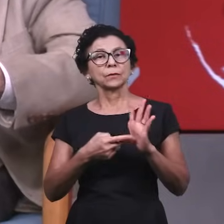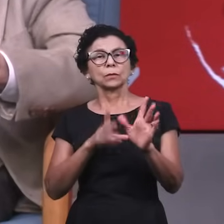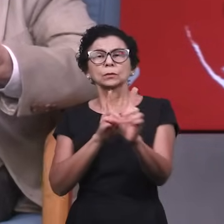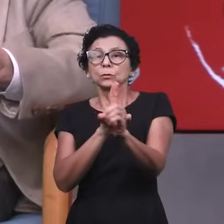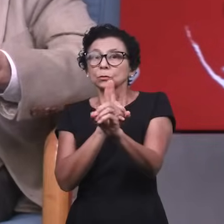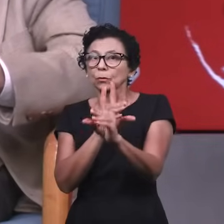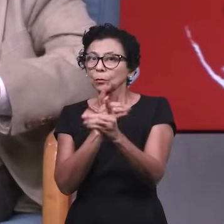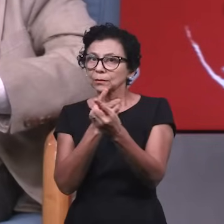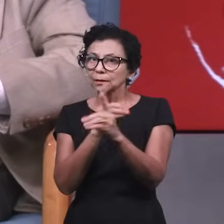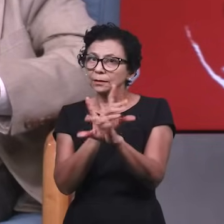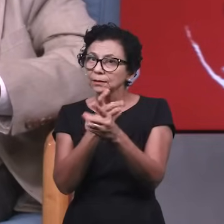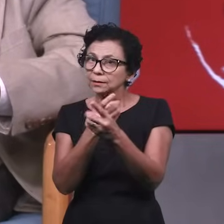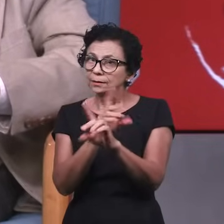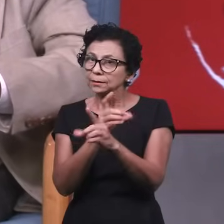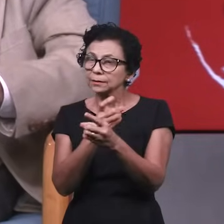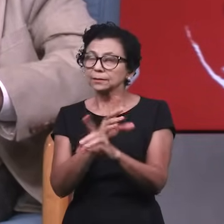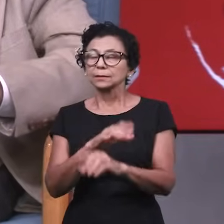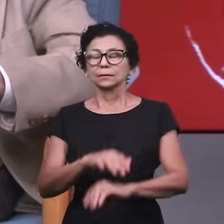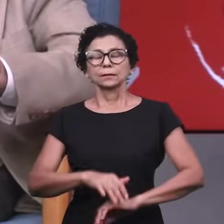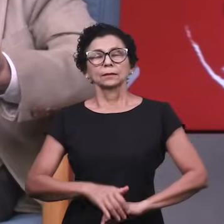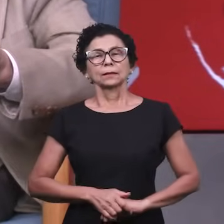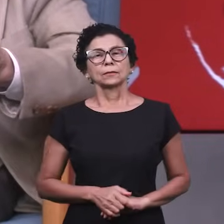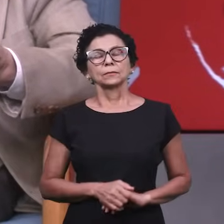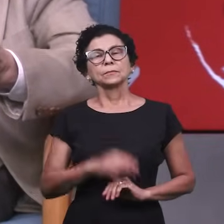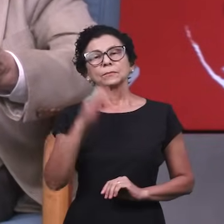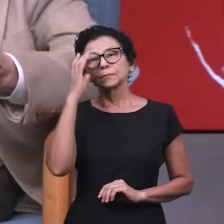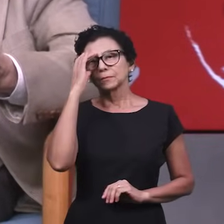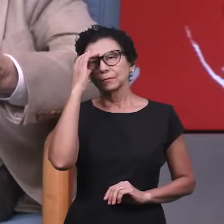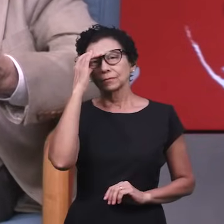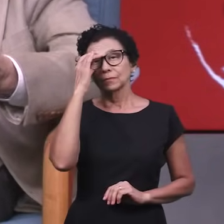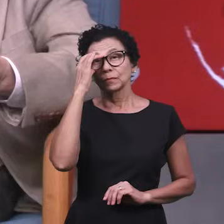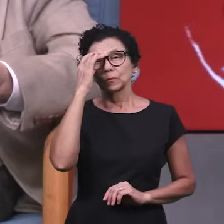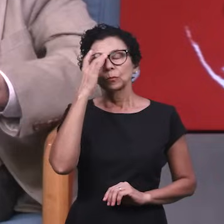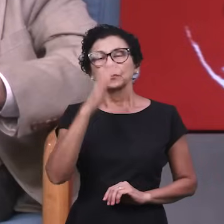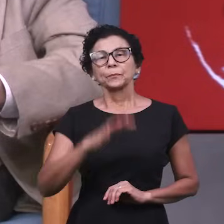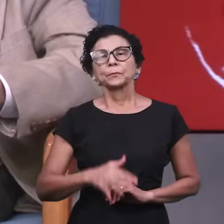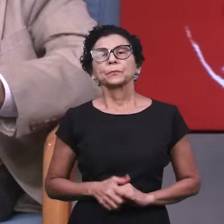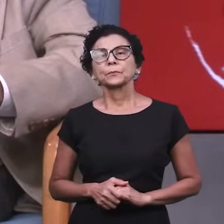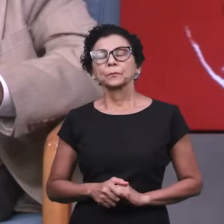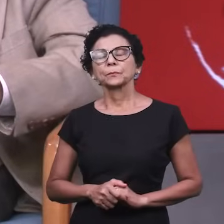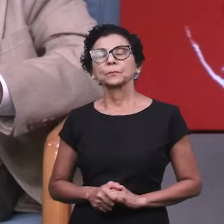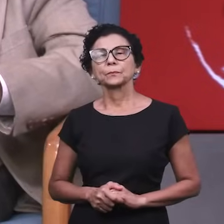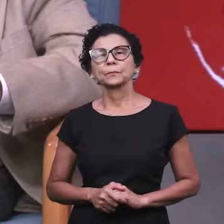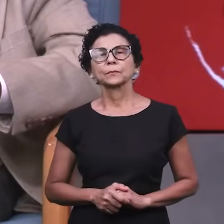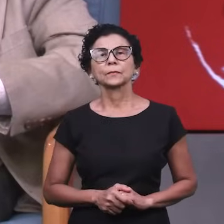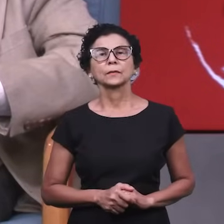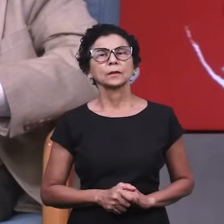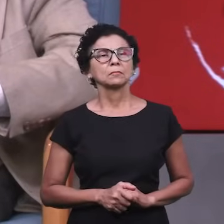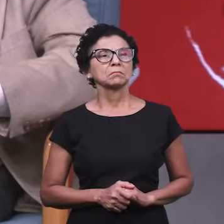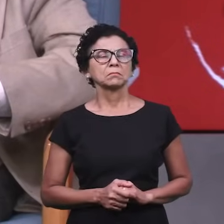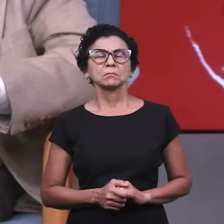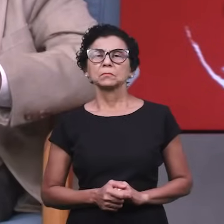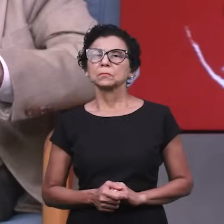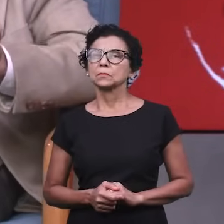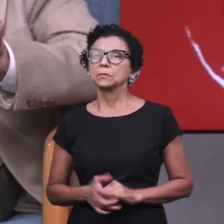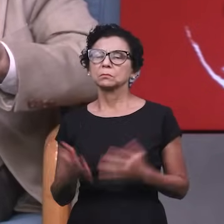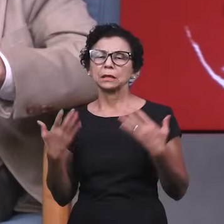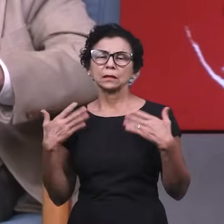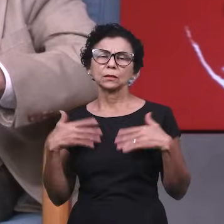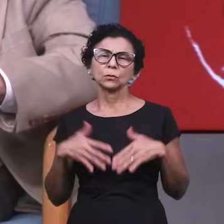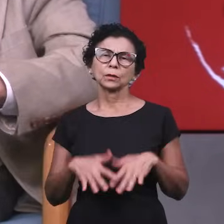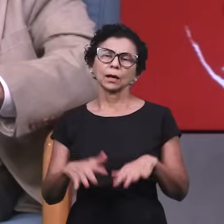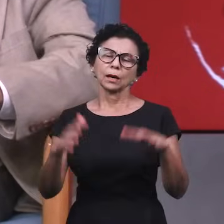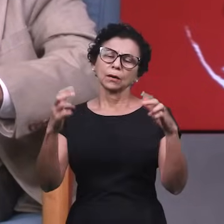ele ensina, mostra. Então ele descreve isso com muita naturalidade. Quando